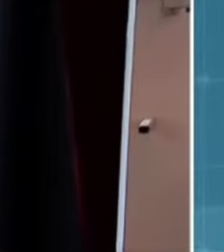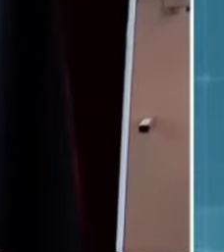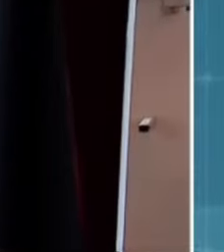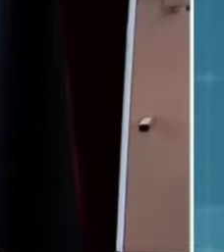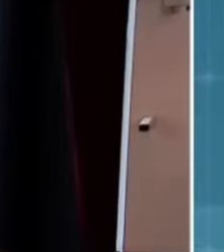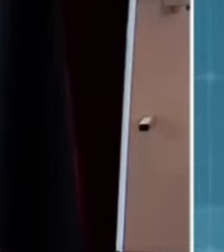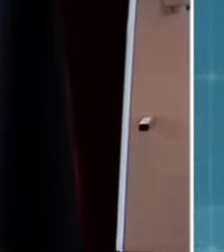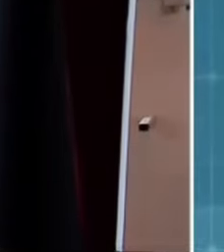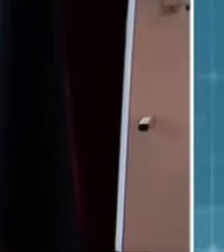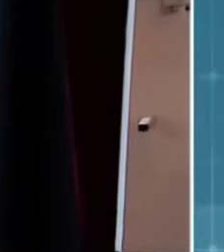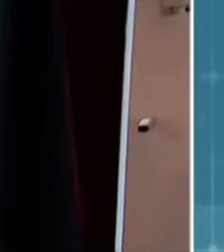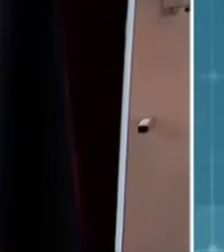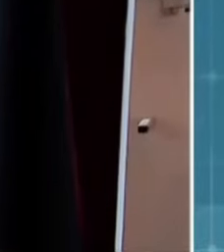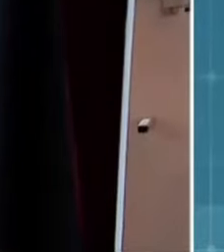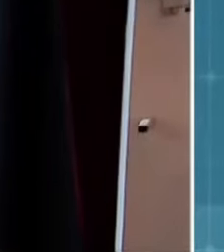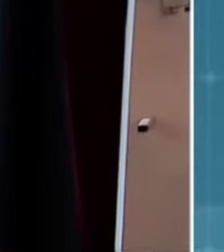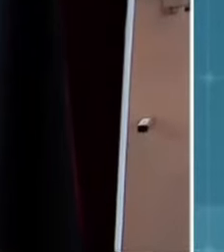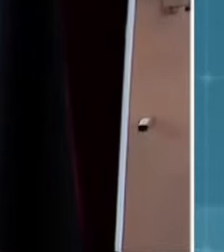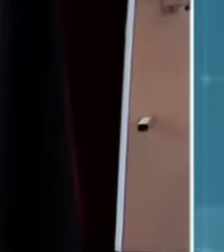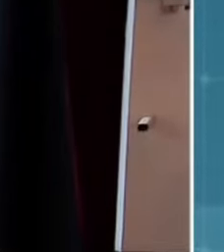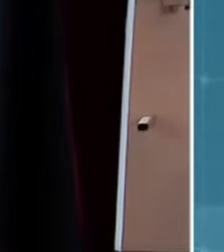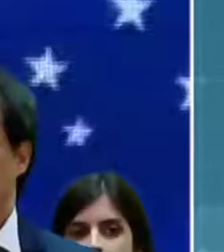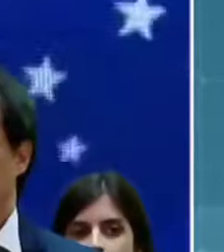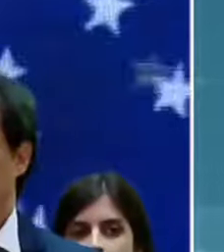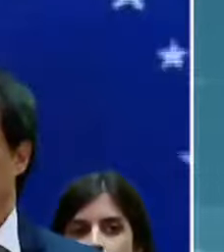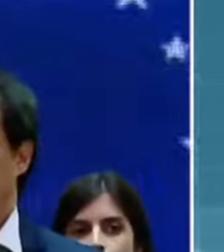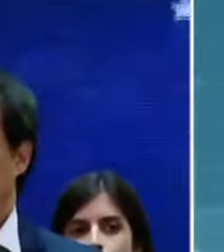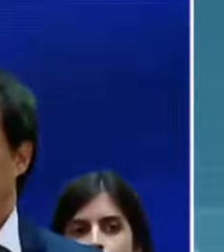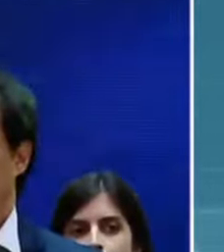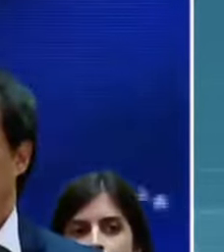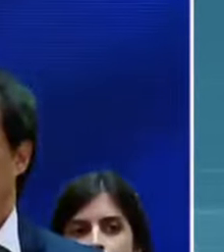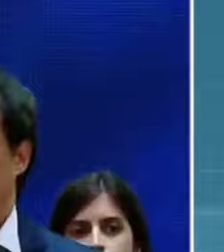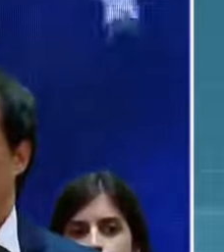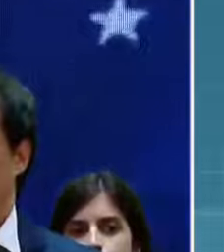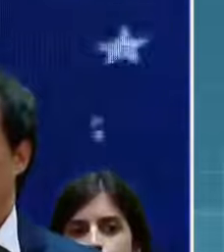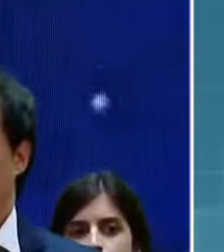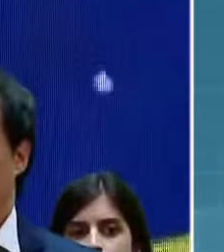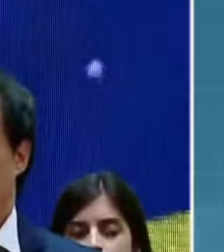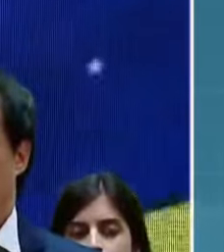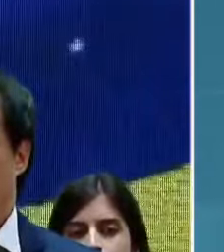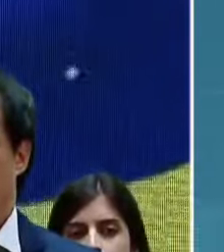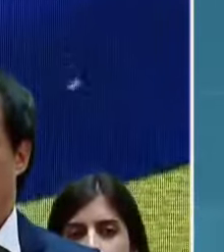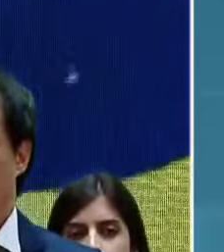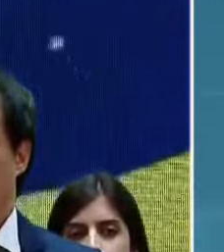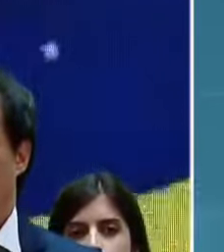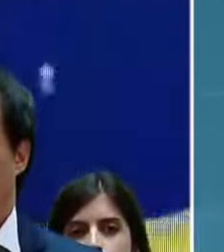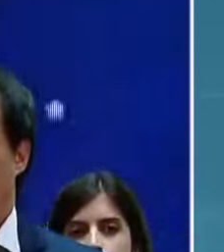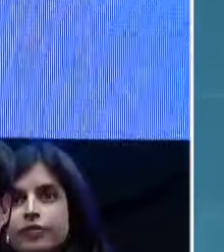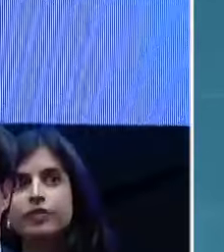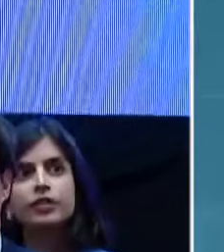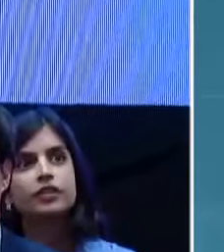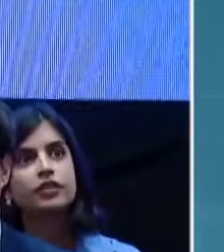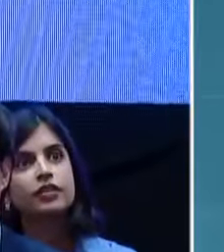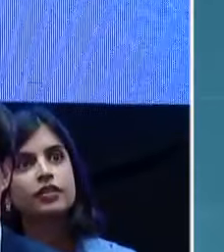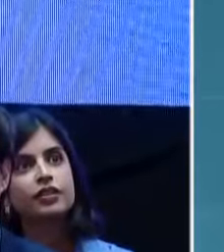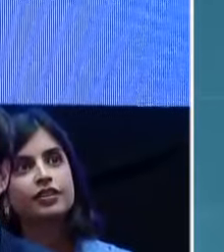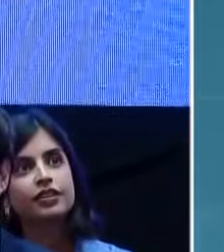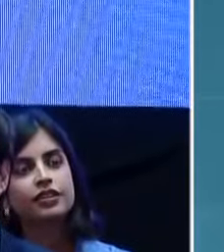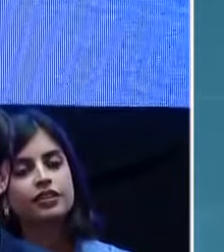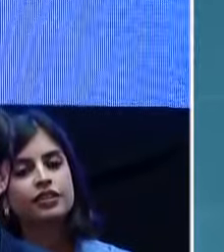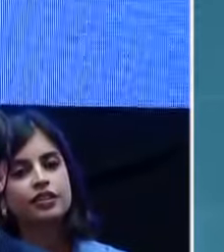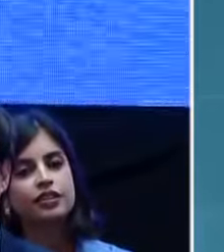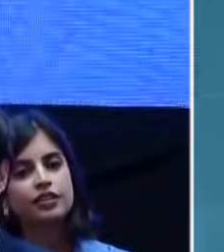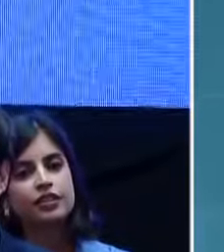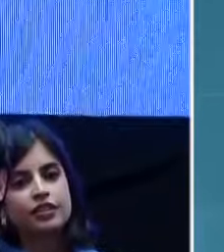Câmara dos Deputados então contou um pouco da história após o evento yri para fechar aqui na participação A taba tamaral coneu uma entrevista